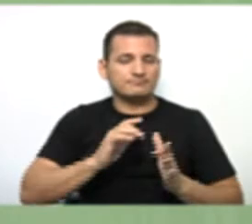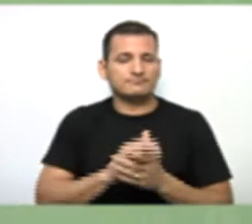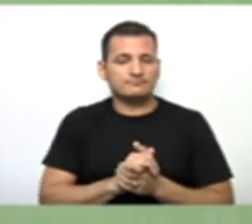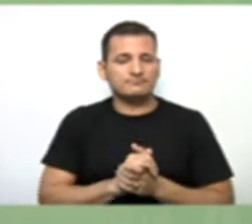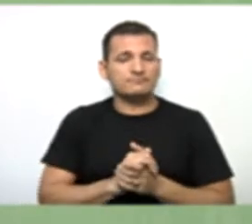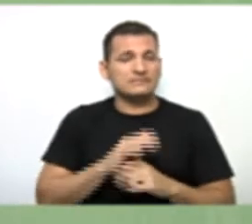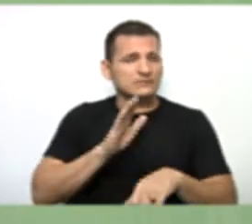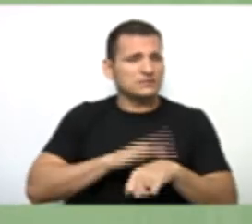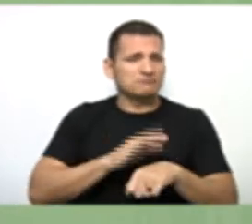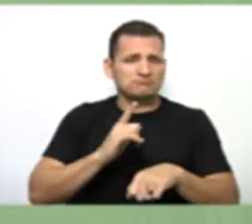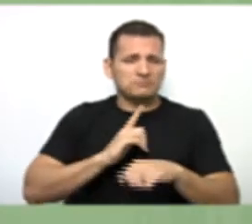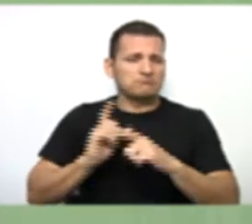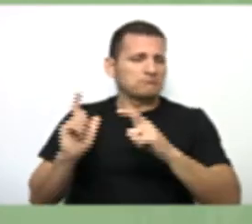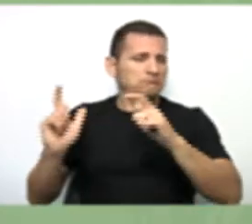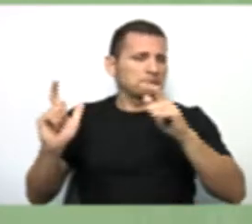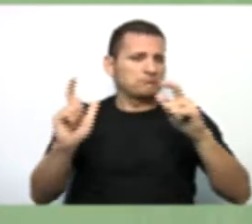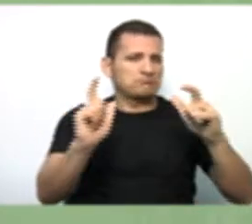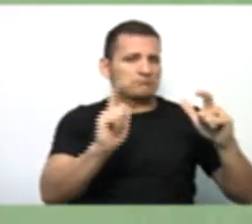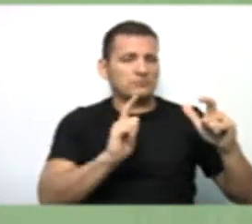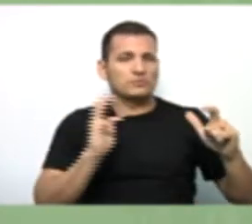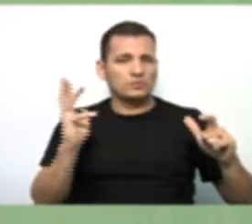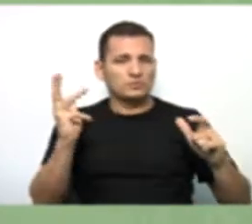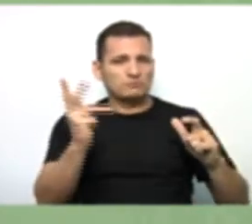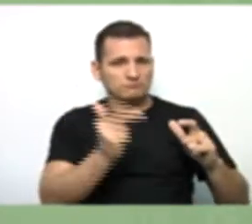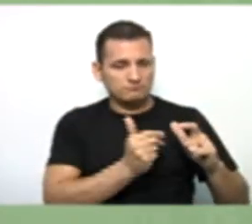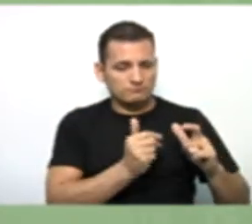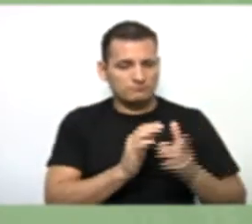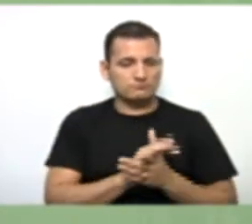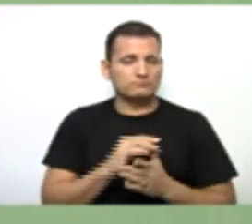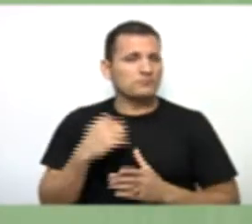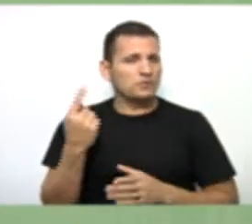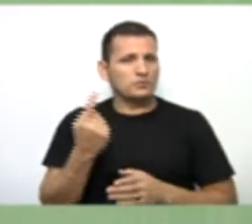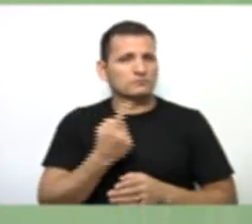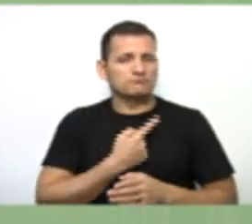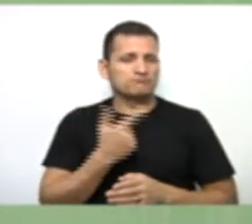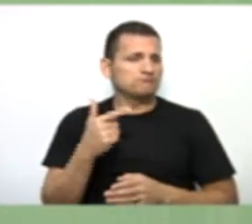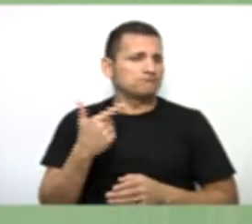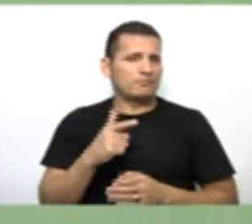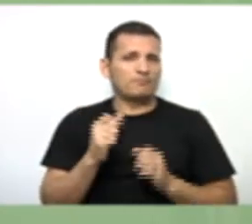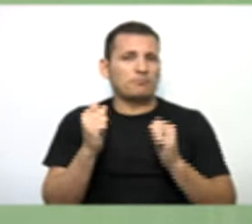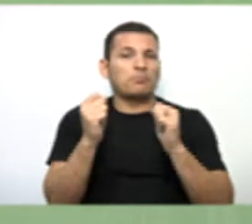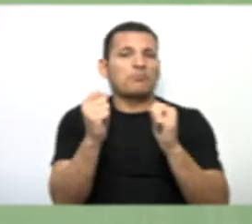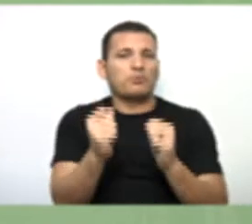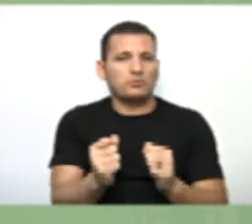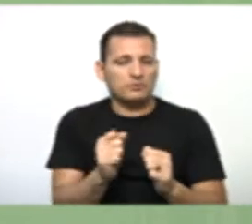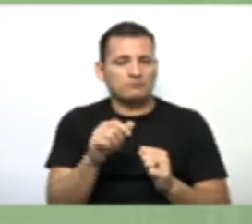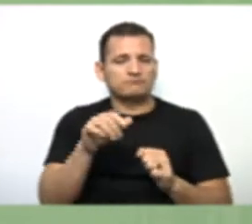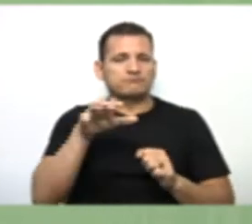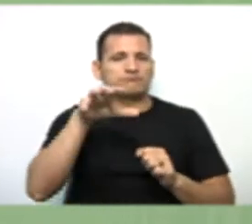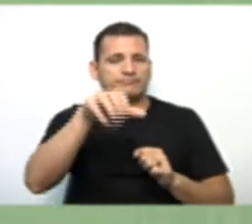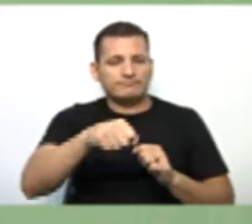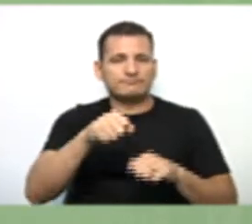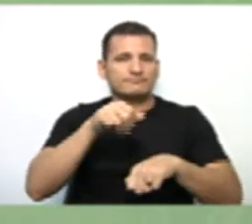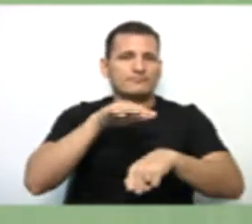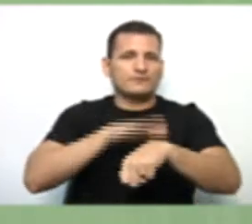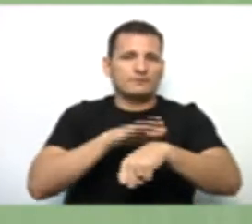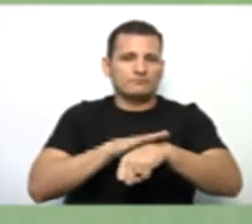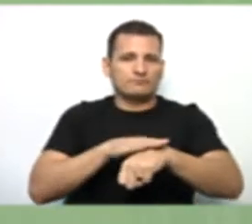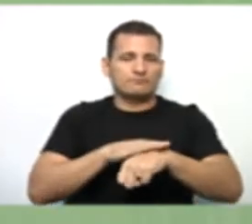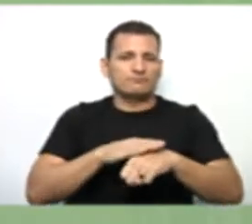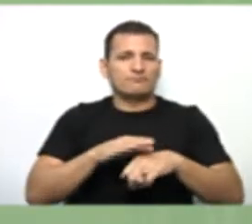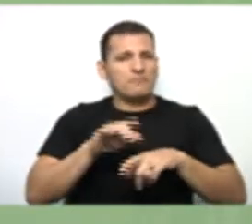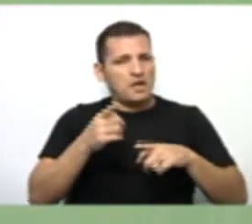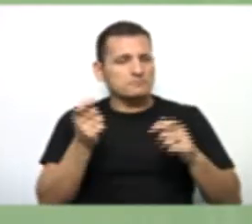está em todos os lugares. Nós, não temos poder sobre o tempo. Não podemos dominá-lo, contudo